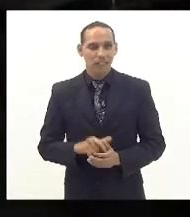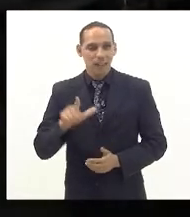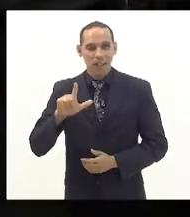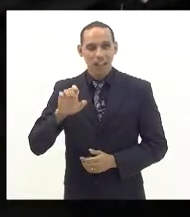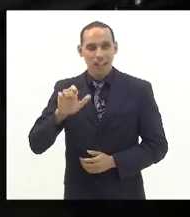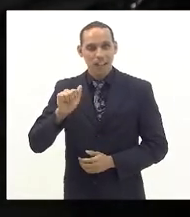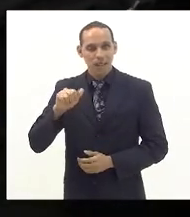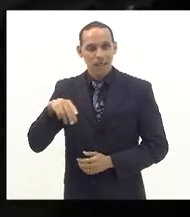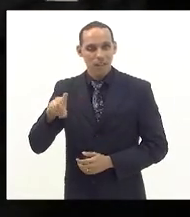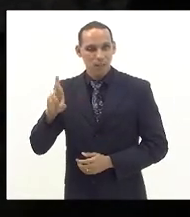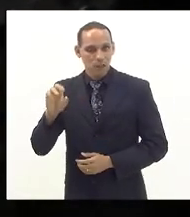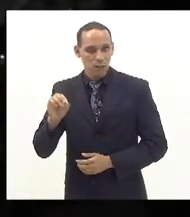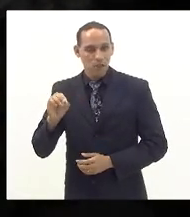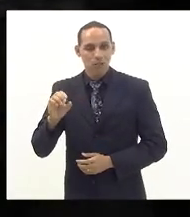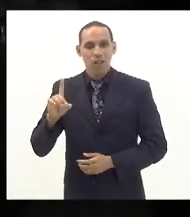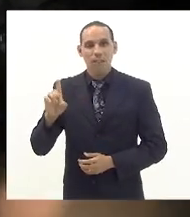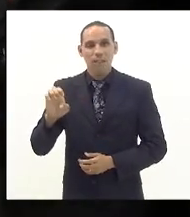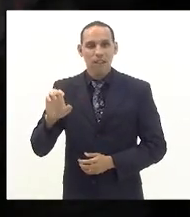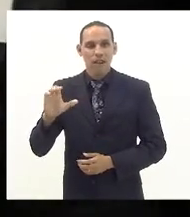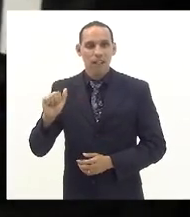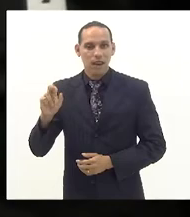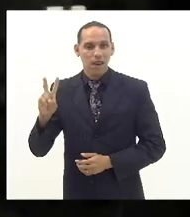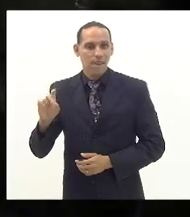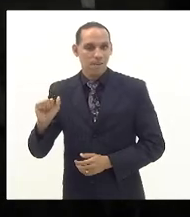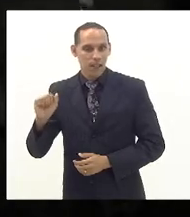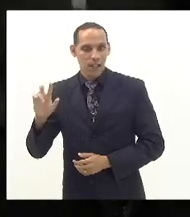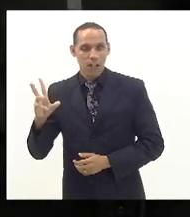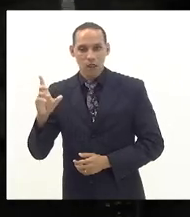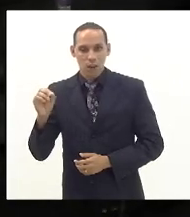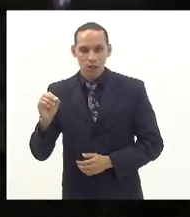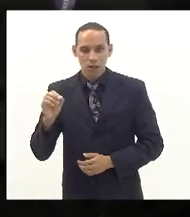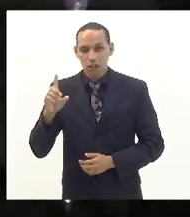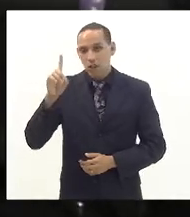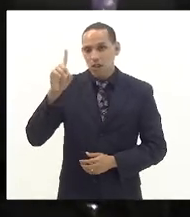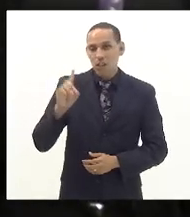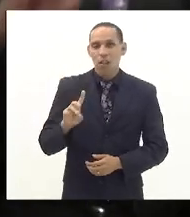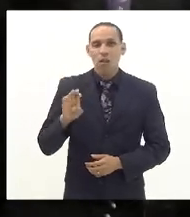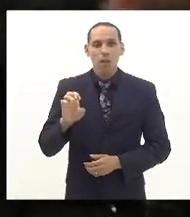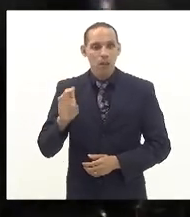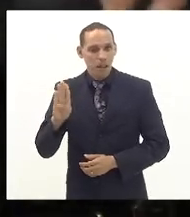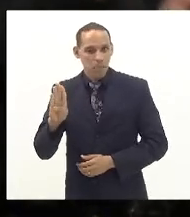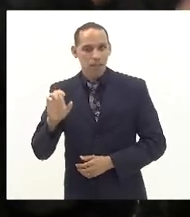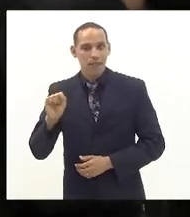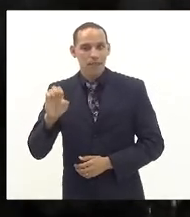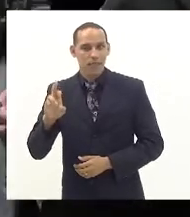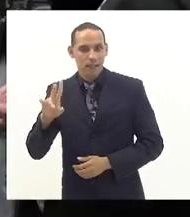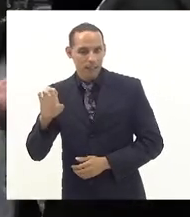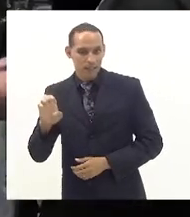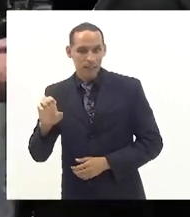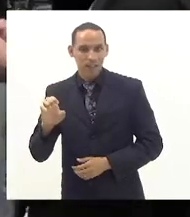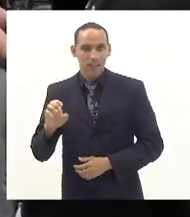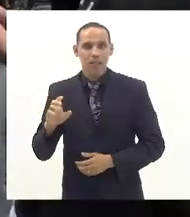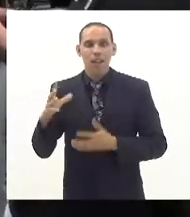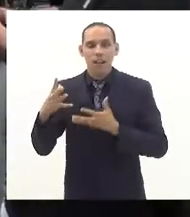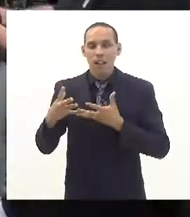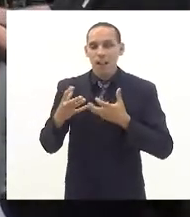Leandro de Carvalho, diretor da websérie Herdeiros de Chico Guanabara.